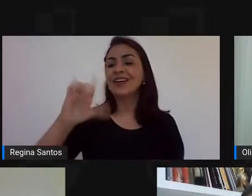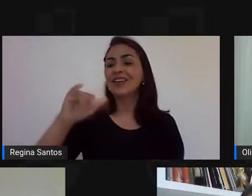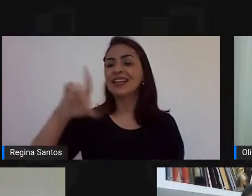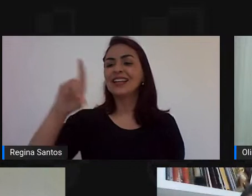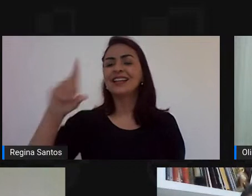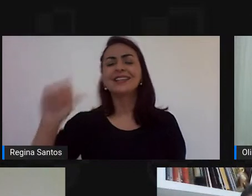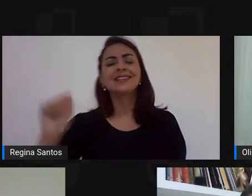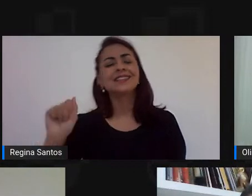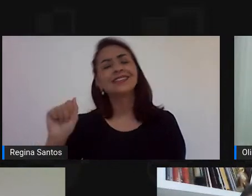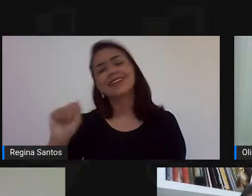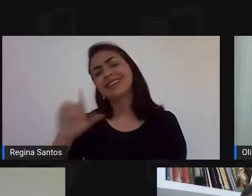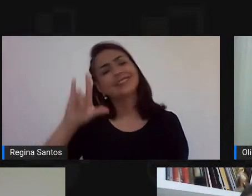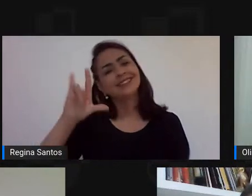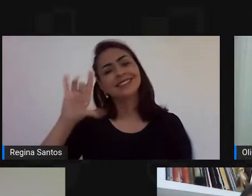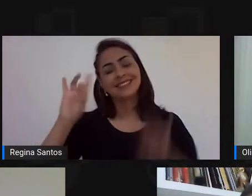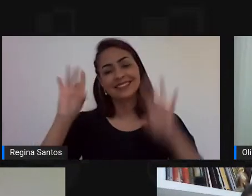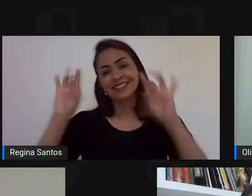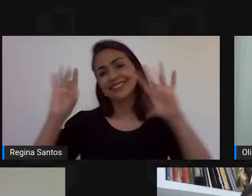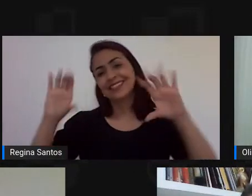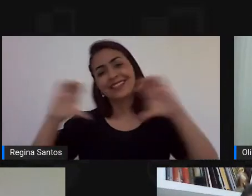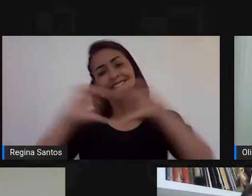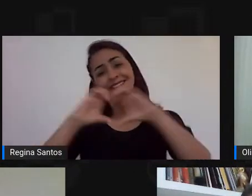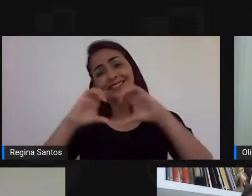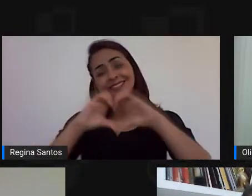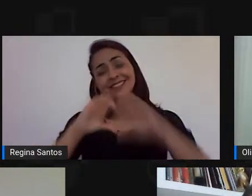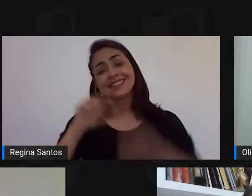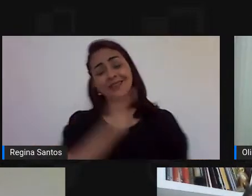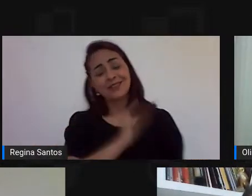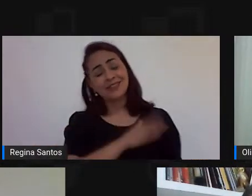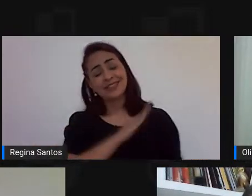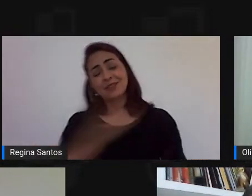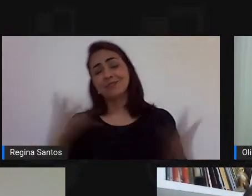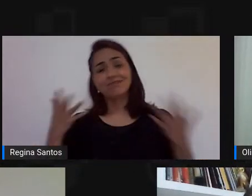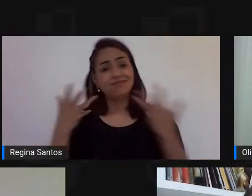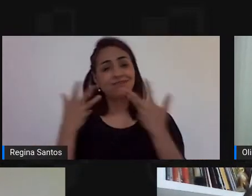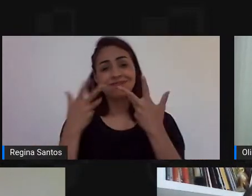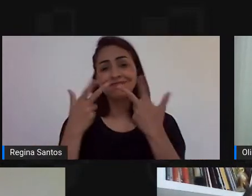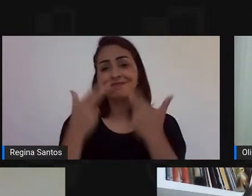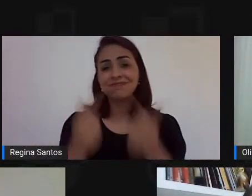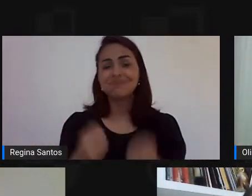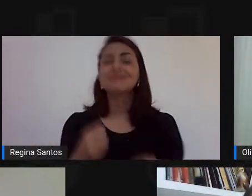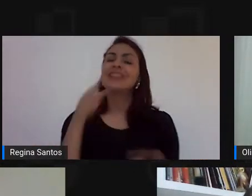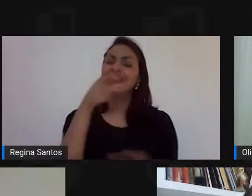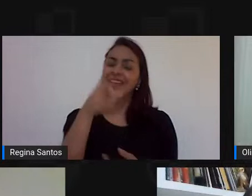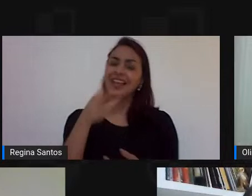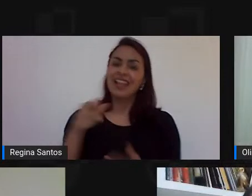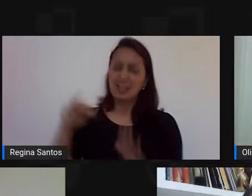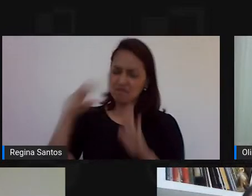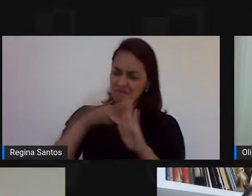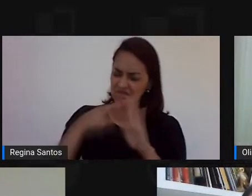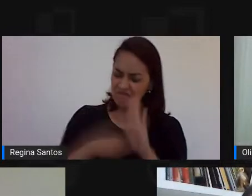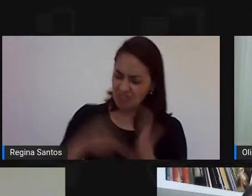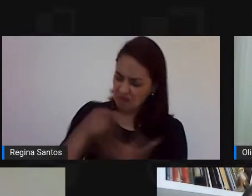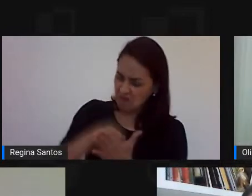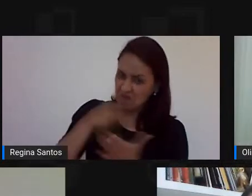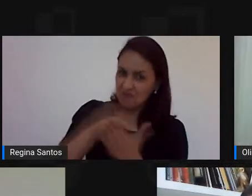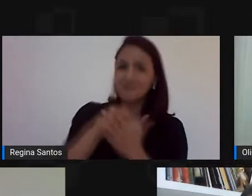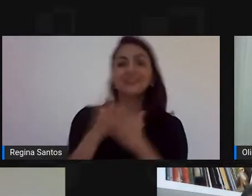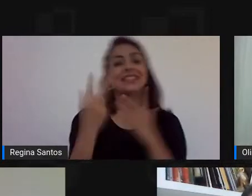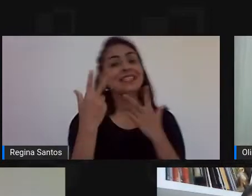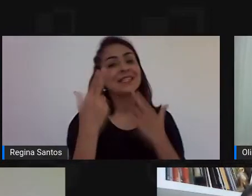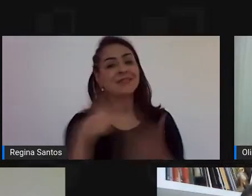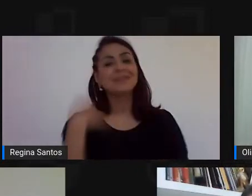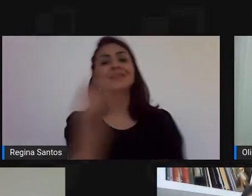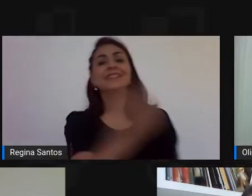um coração benevolente, uma coisa, além de ser rigorosa, como nós, Tati e Seuze, na disciplina,